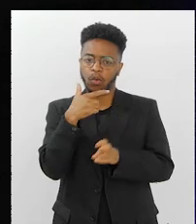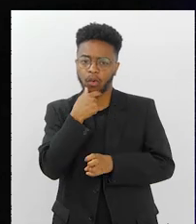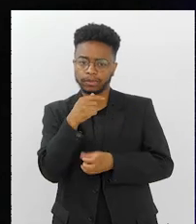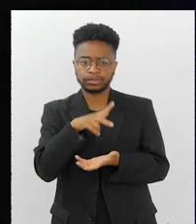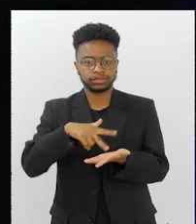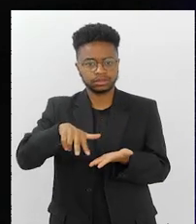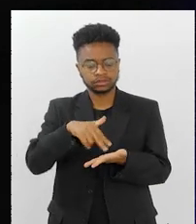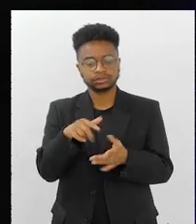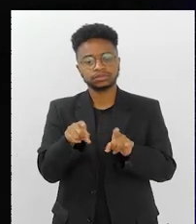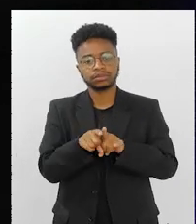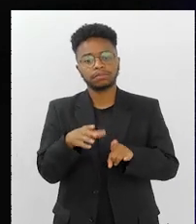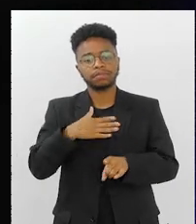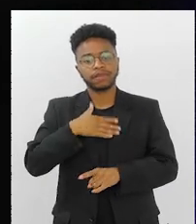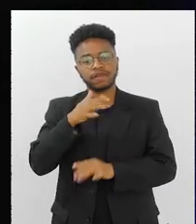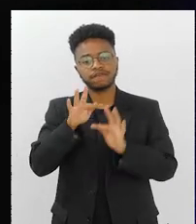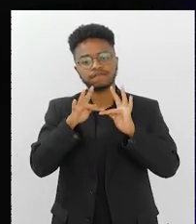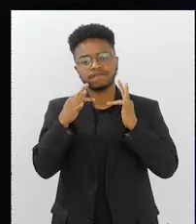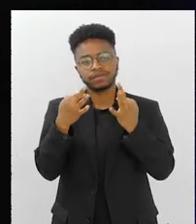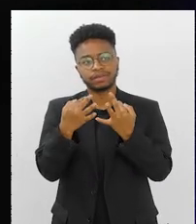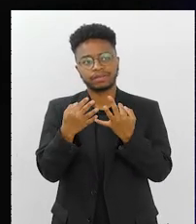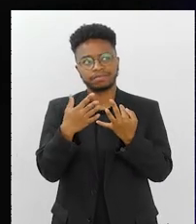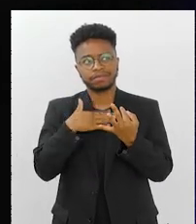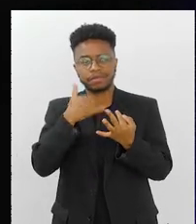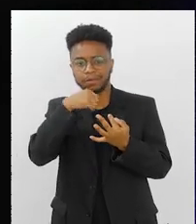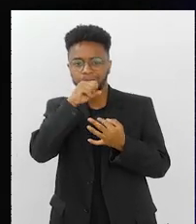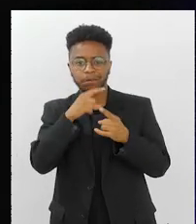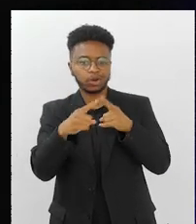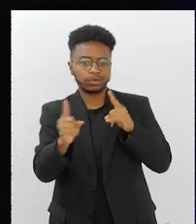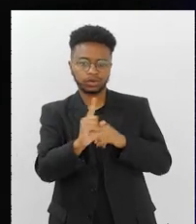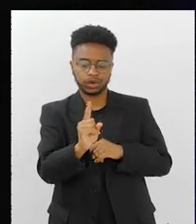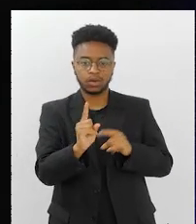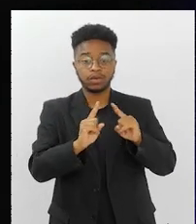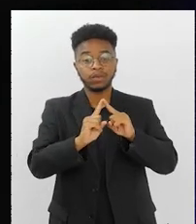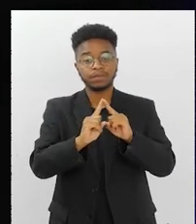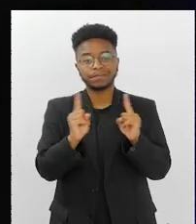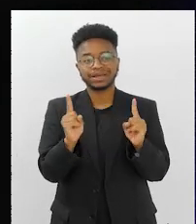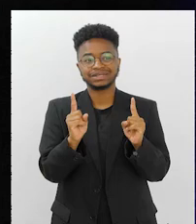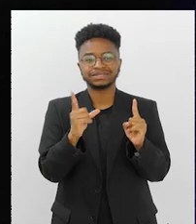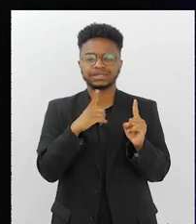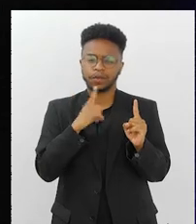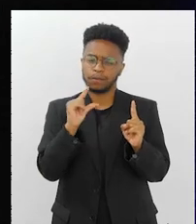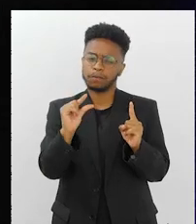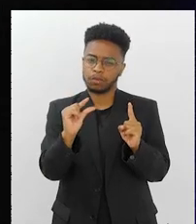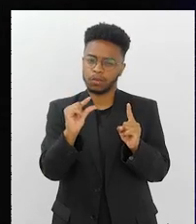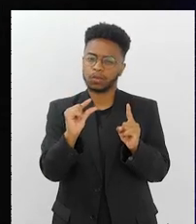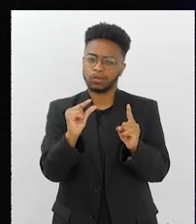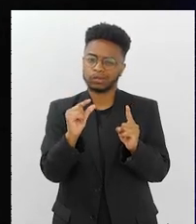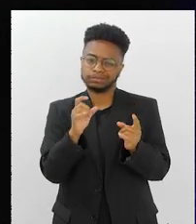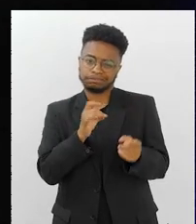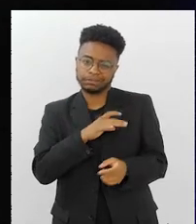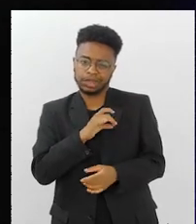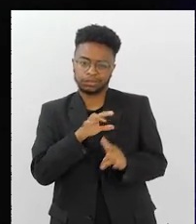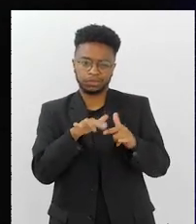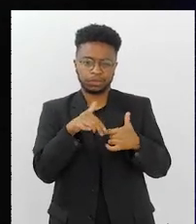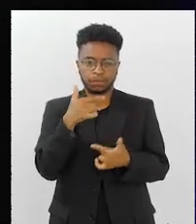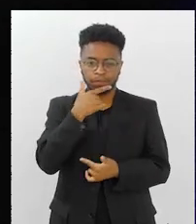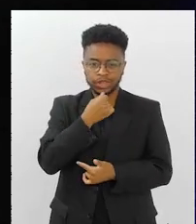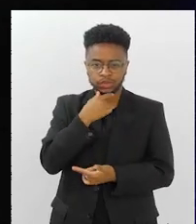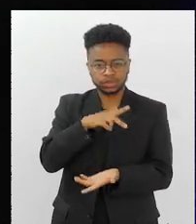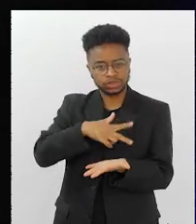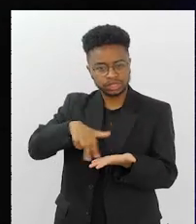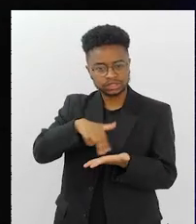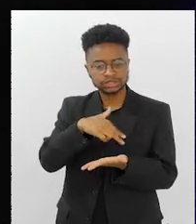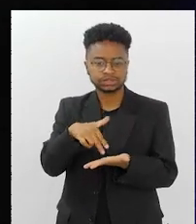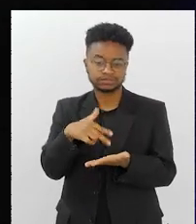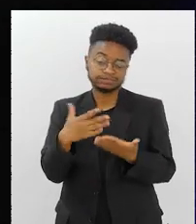dançando enfim a minha família eh não que a minha mãe me proibiu na época mas tinha um pouco dessa desse receio né do menino fazer dança